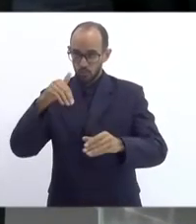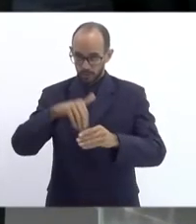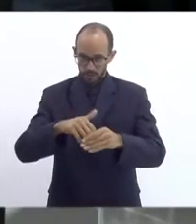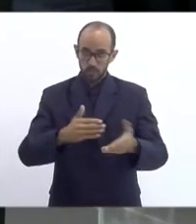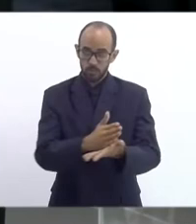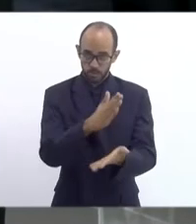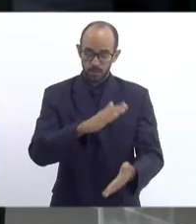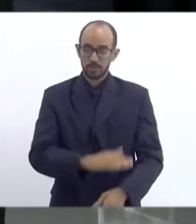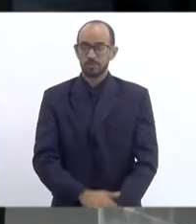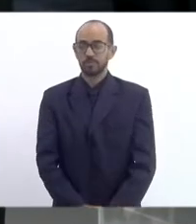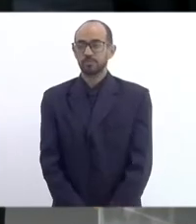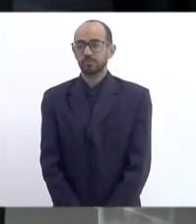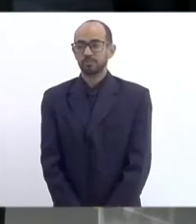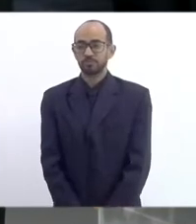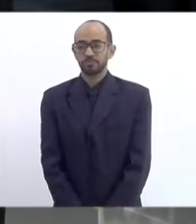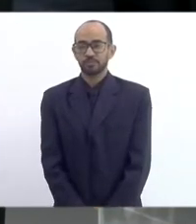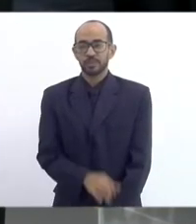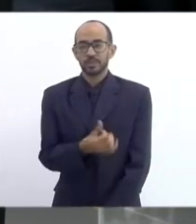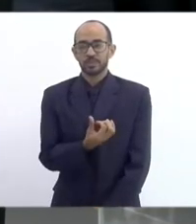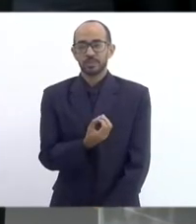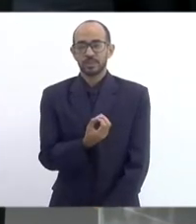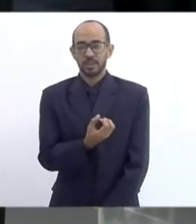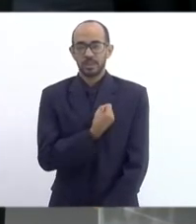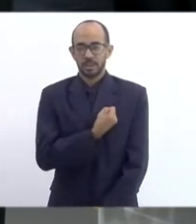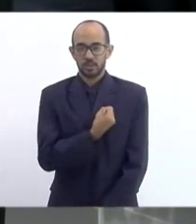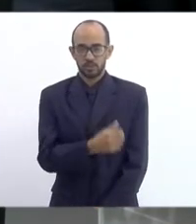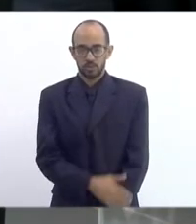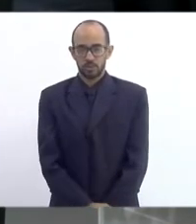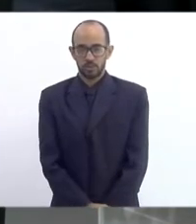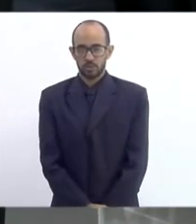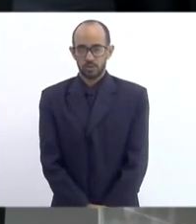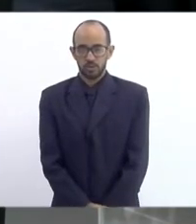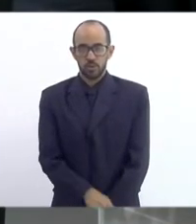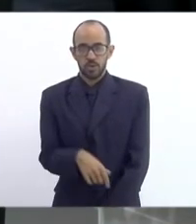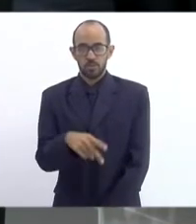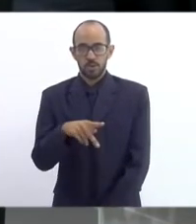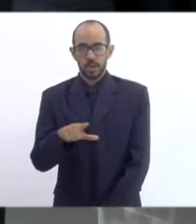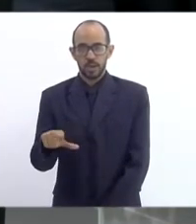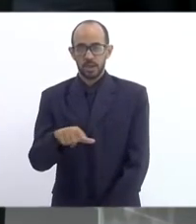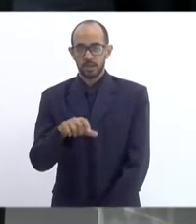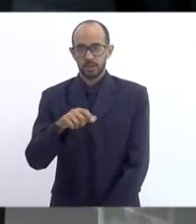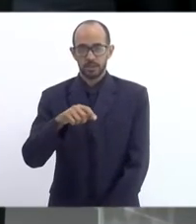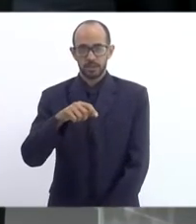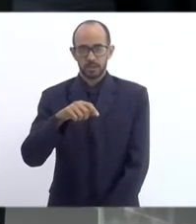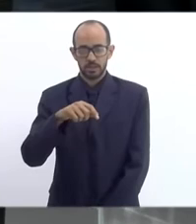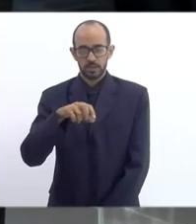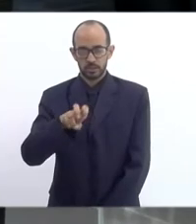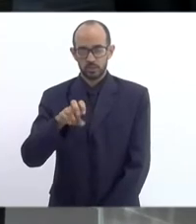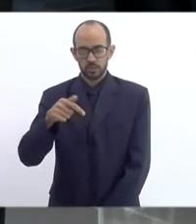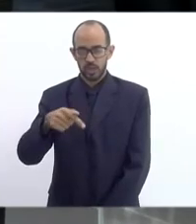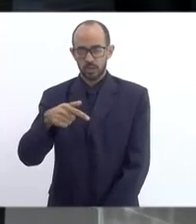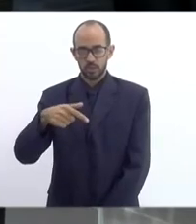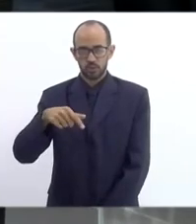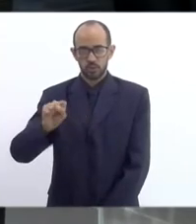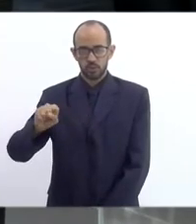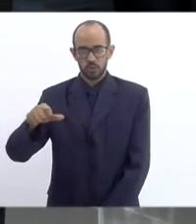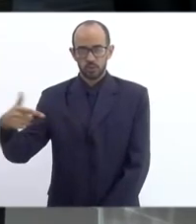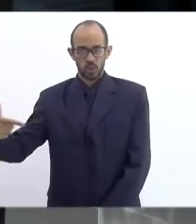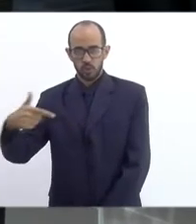aprovado. 60. Projeto de lei 5857-22, autoria do deputado Jair Bittencourt, parecer